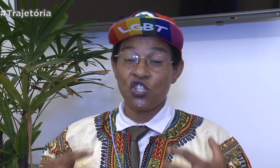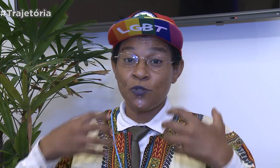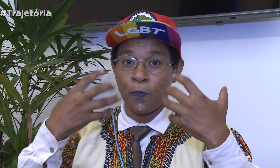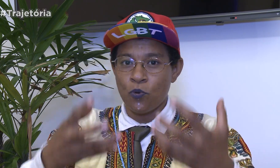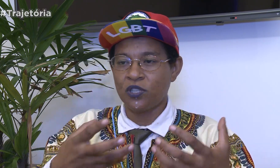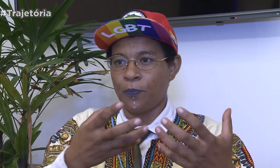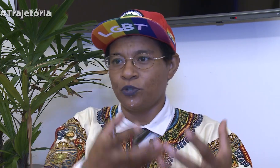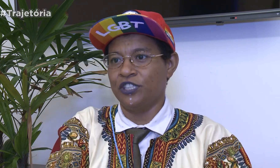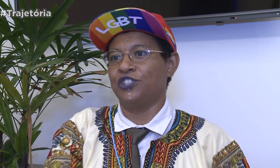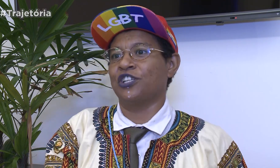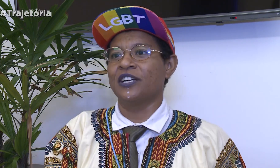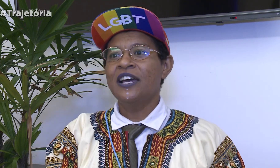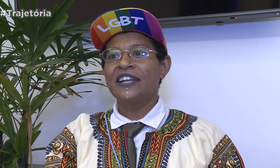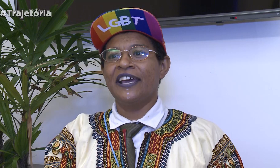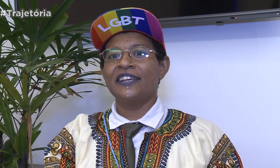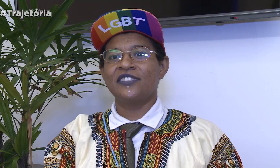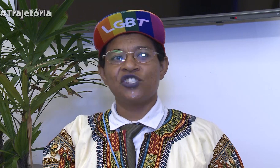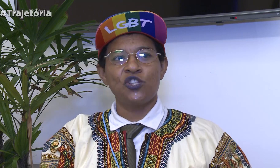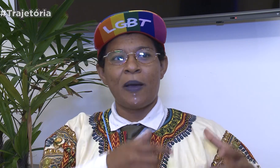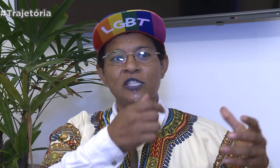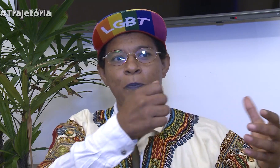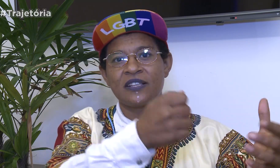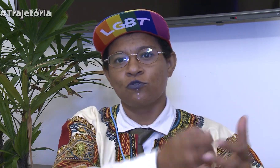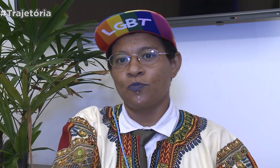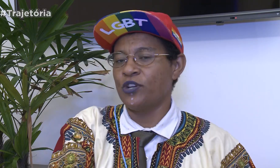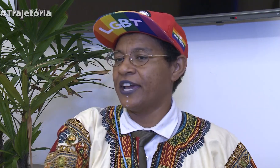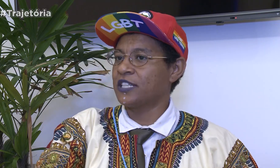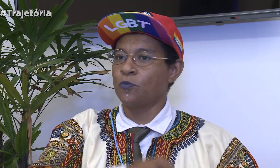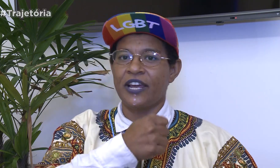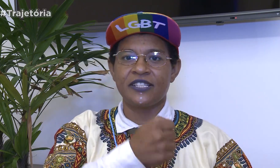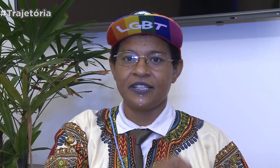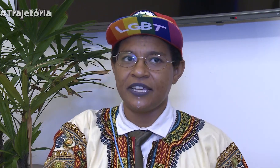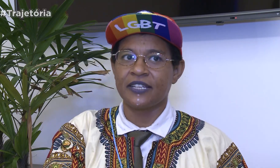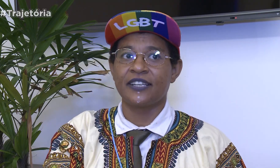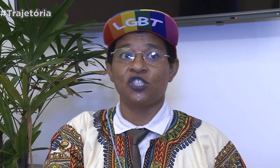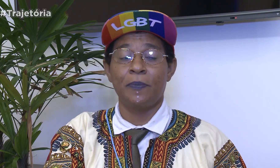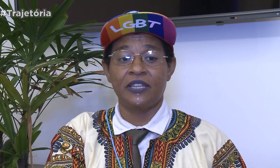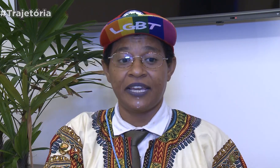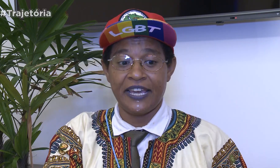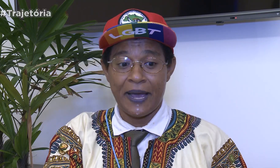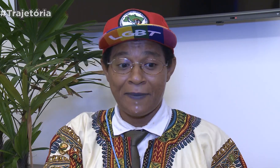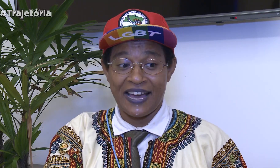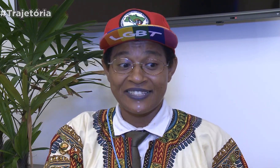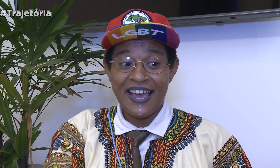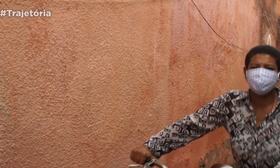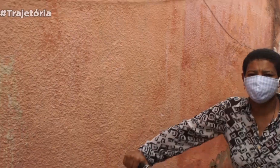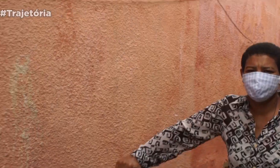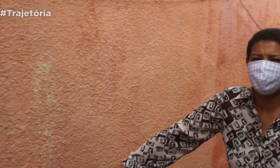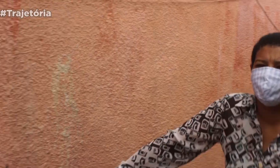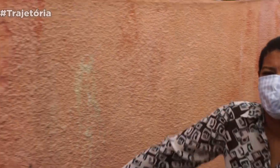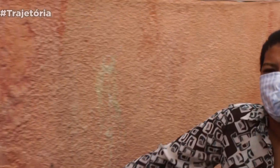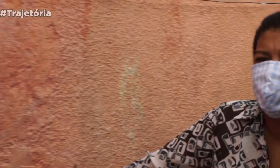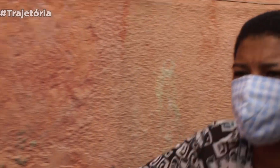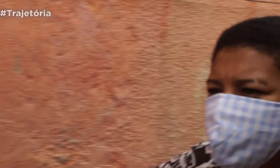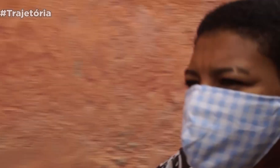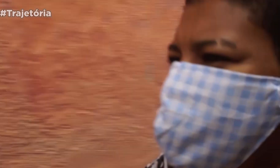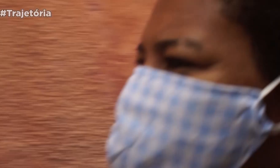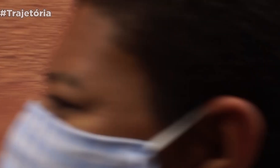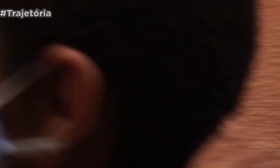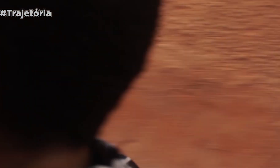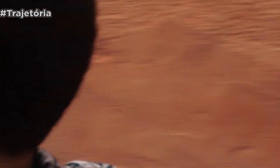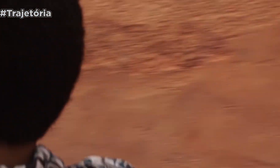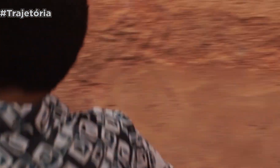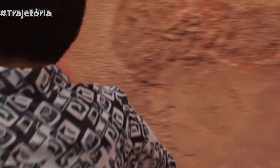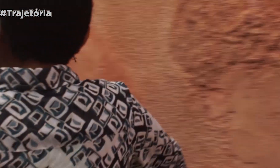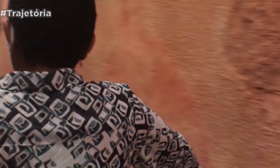política, de disputa política, né? Seja de participação de mulheres negras, LGBTQIA+. Assim como as companheiras